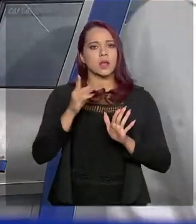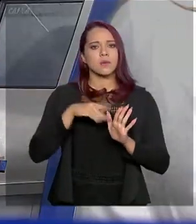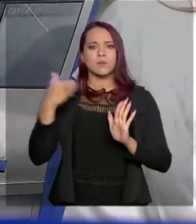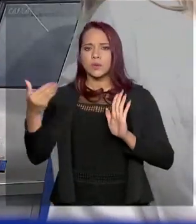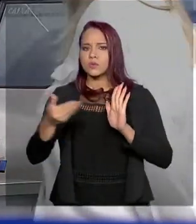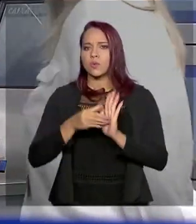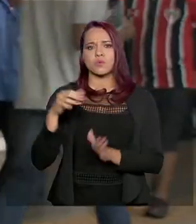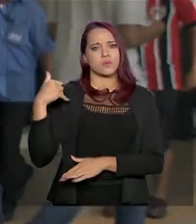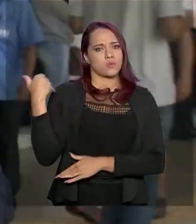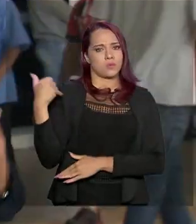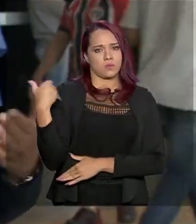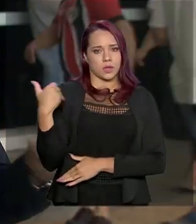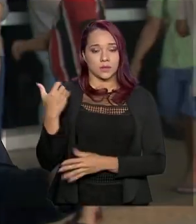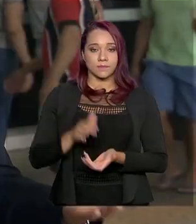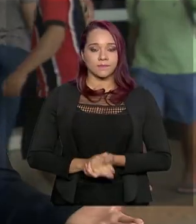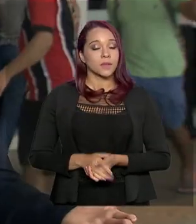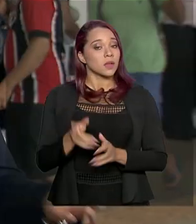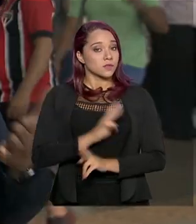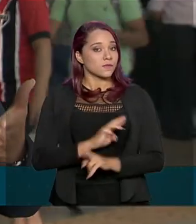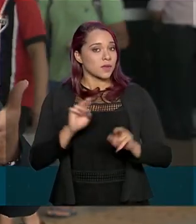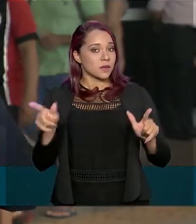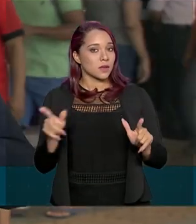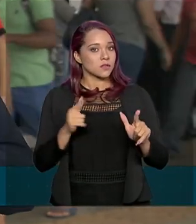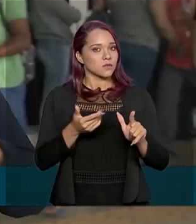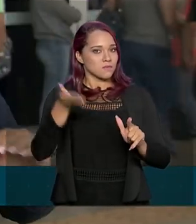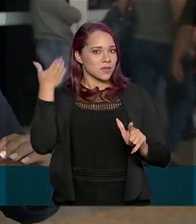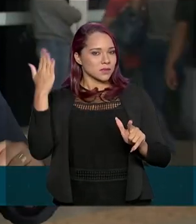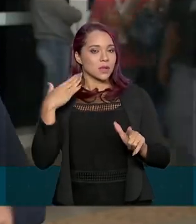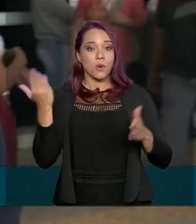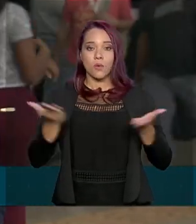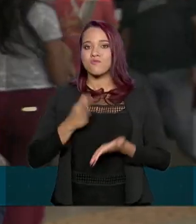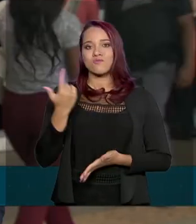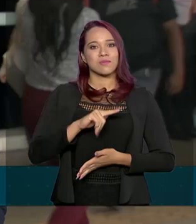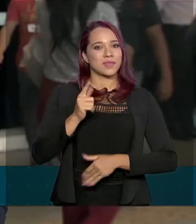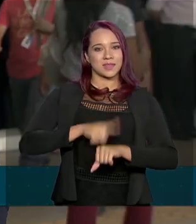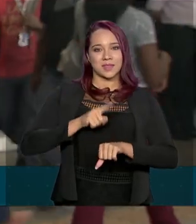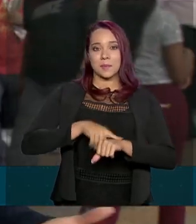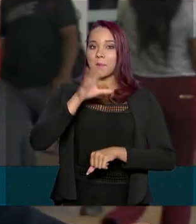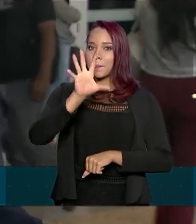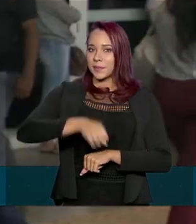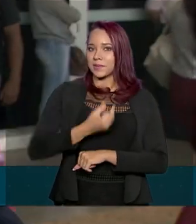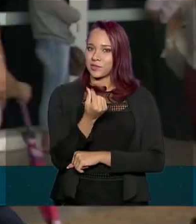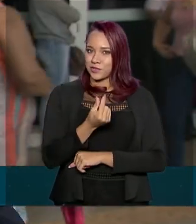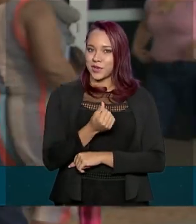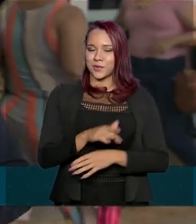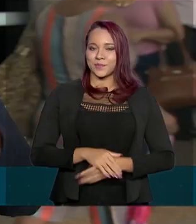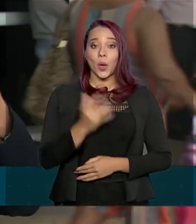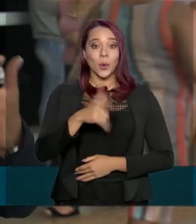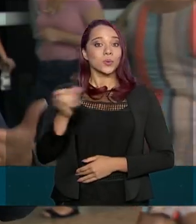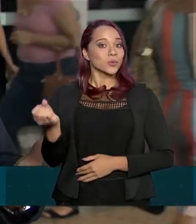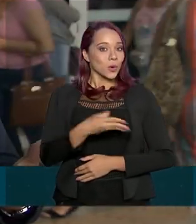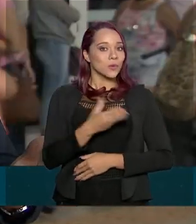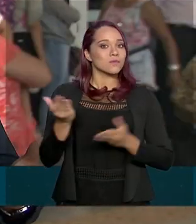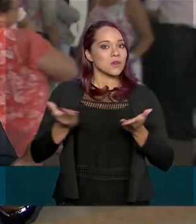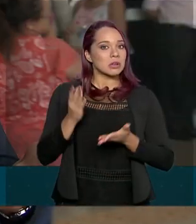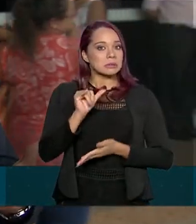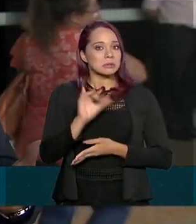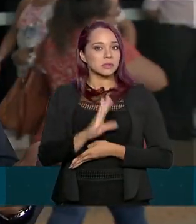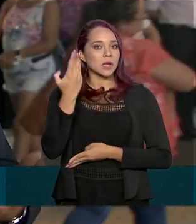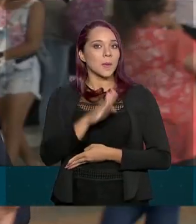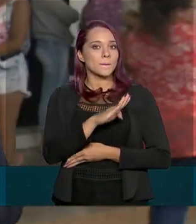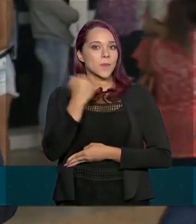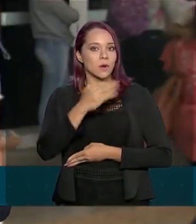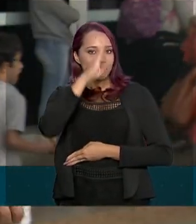de todas as idades. Diferente dos outros anos, agora não há prazo para retirada do dinheiro. Outra novidade é que no caso da morte do